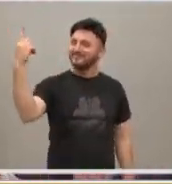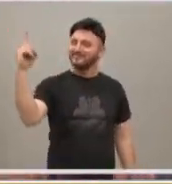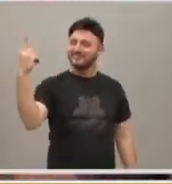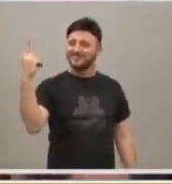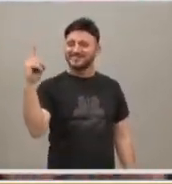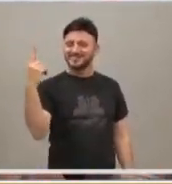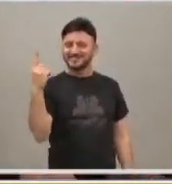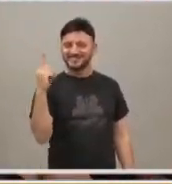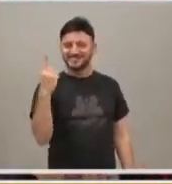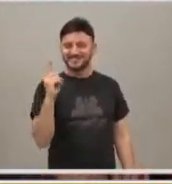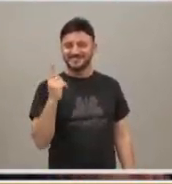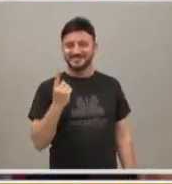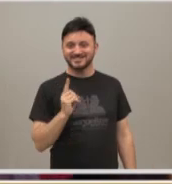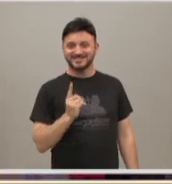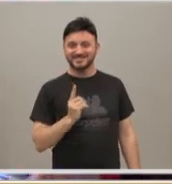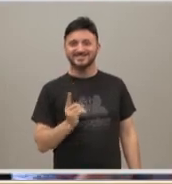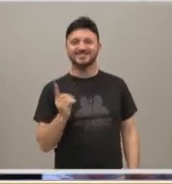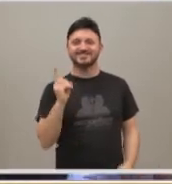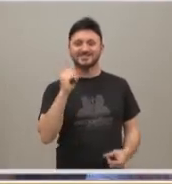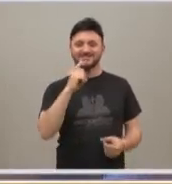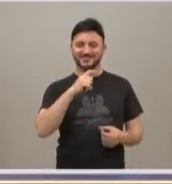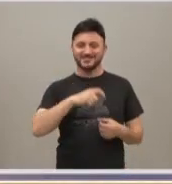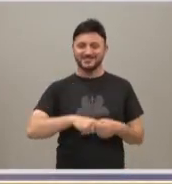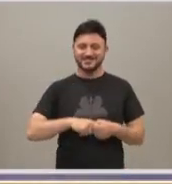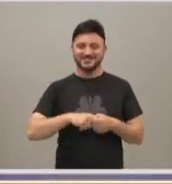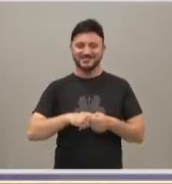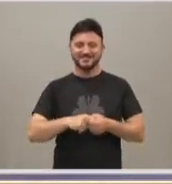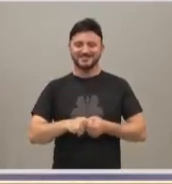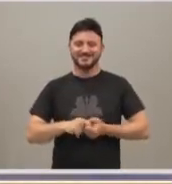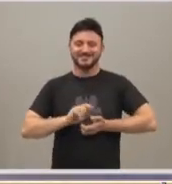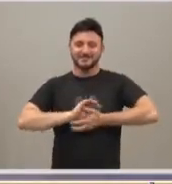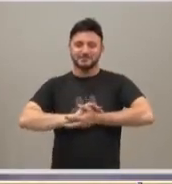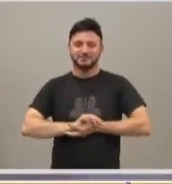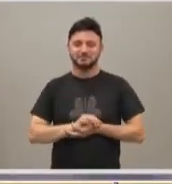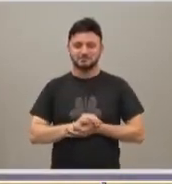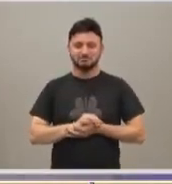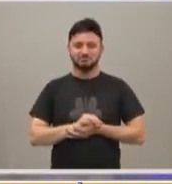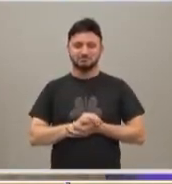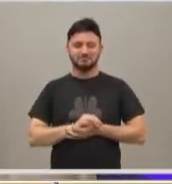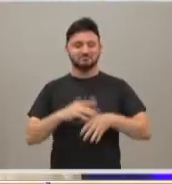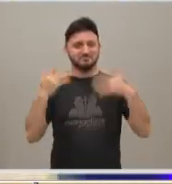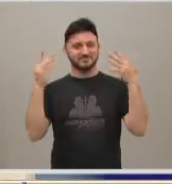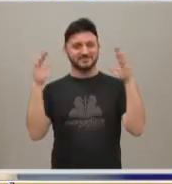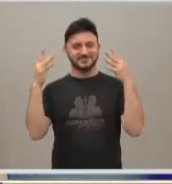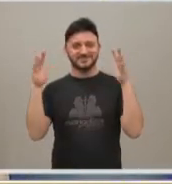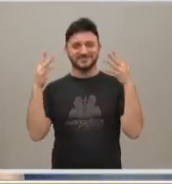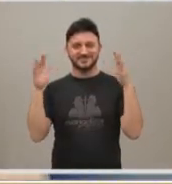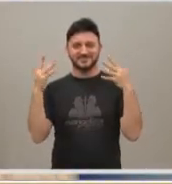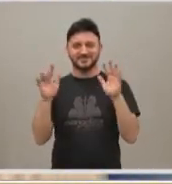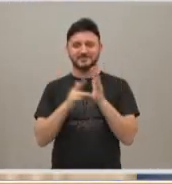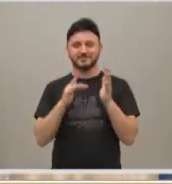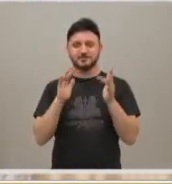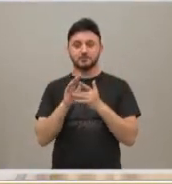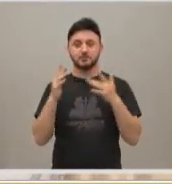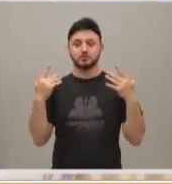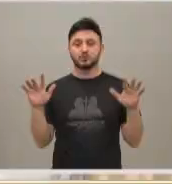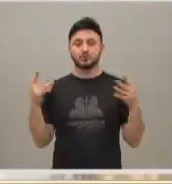voltará. Uma salva de palmas a Jesus.